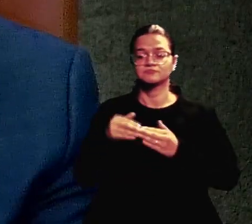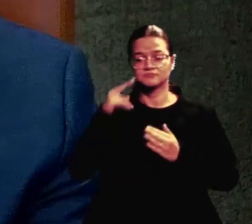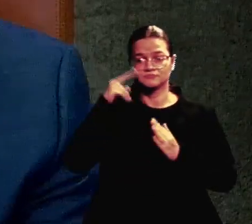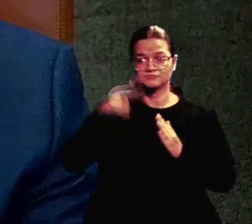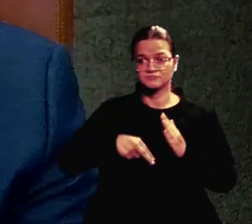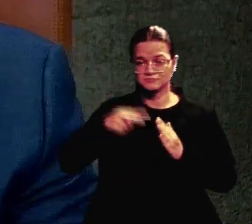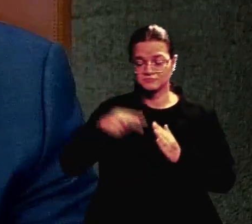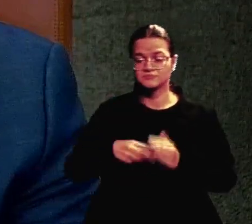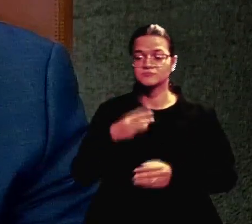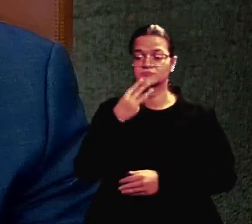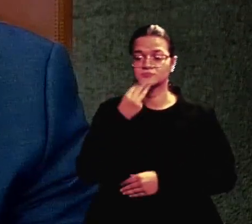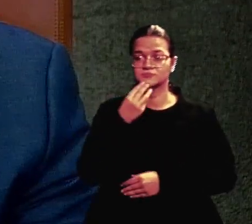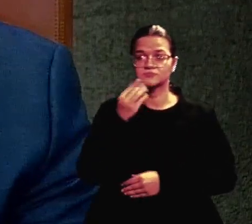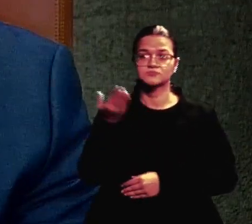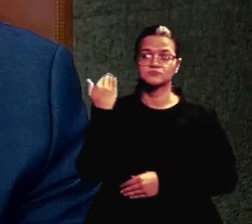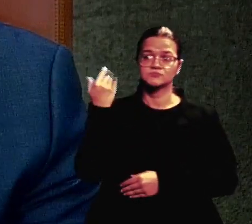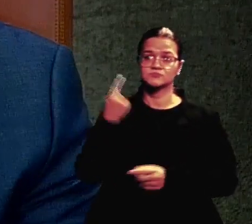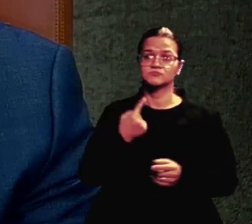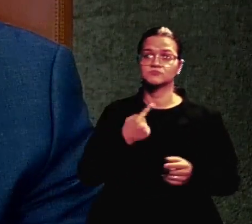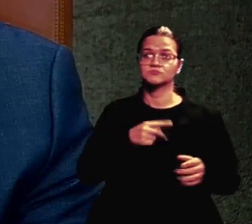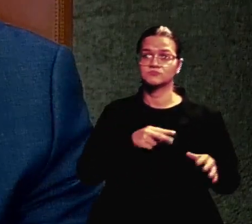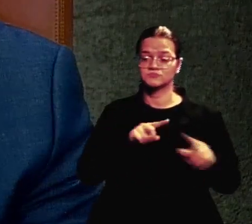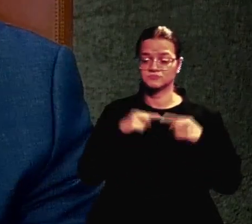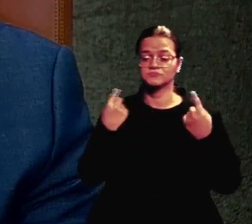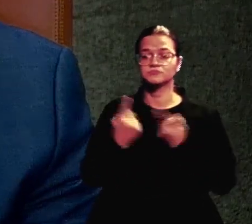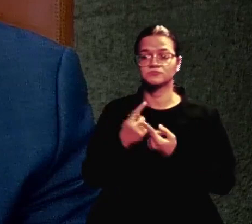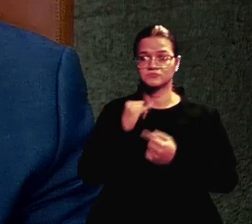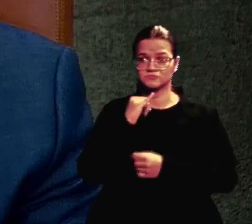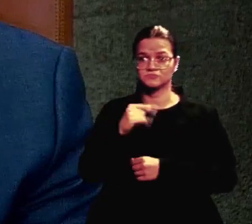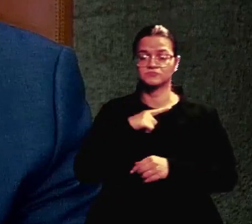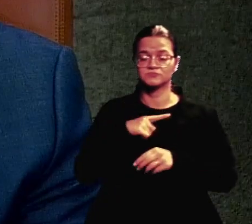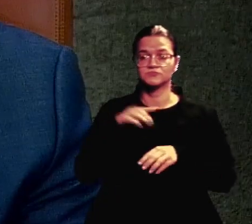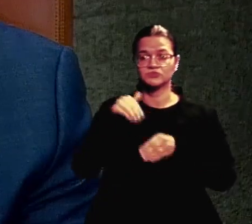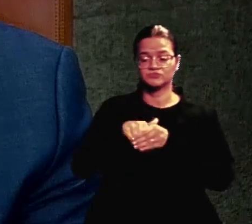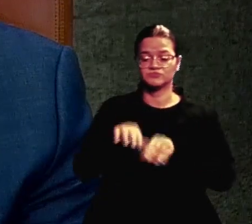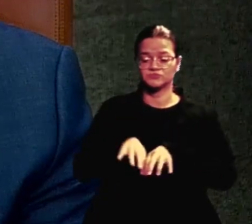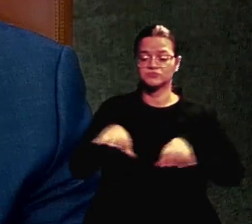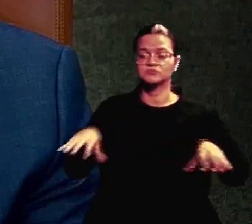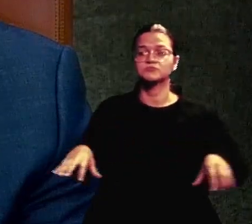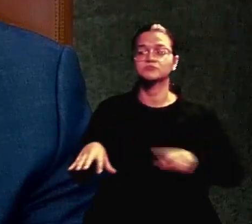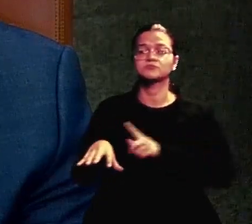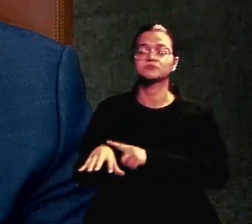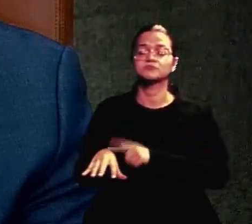Júnior, vereador William, que na última sessão apresentou o voto em separado